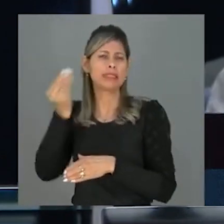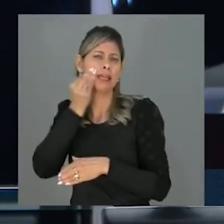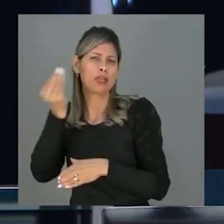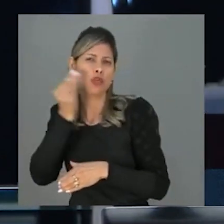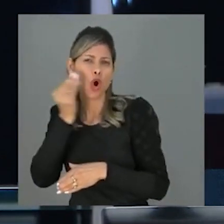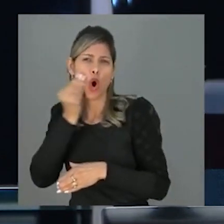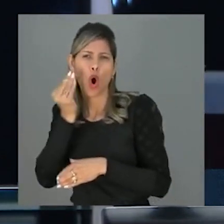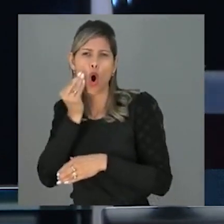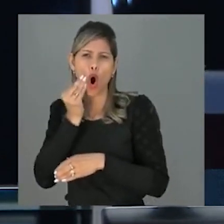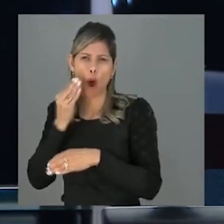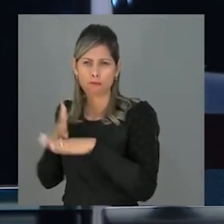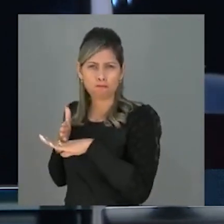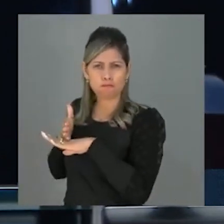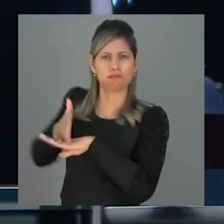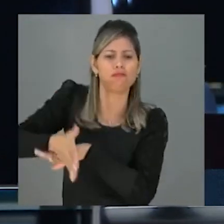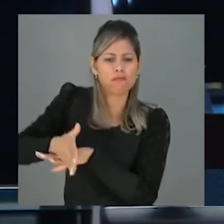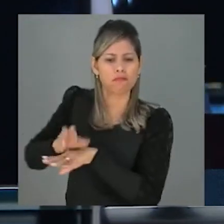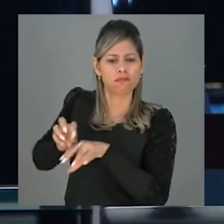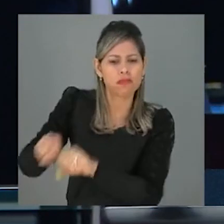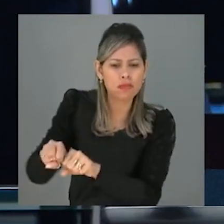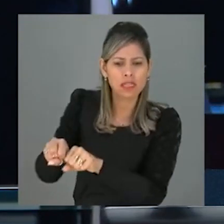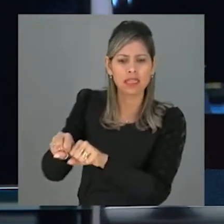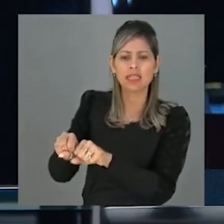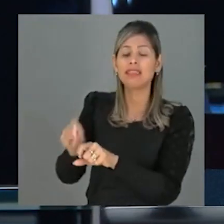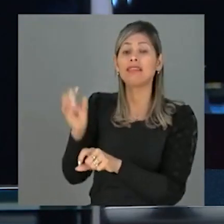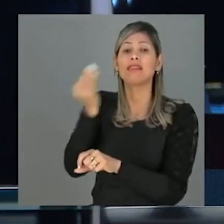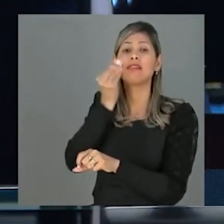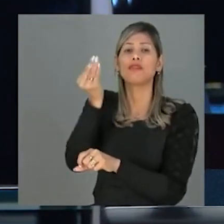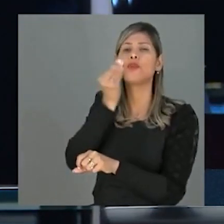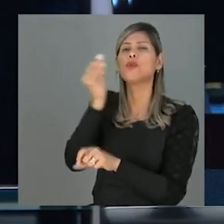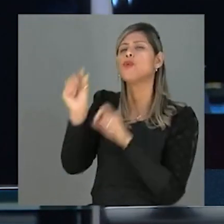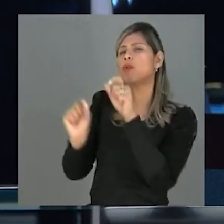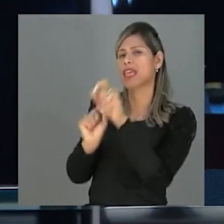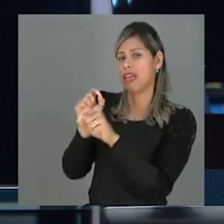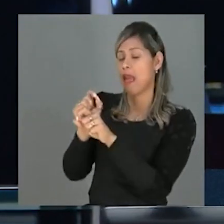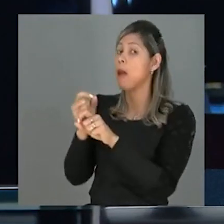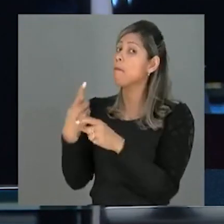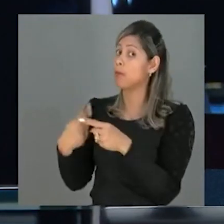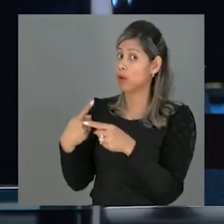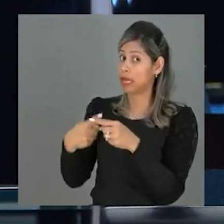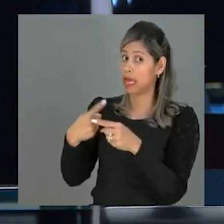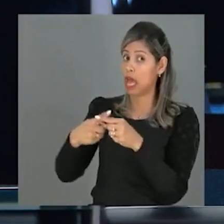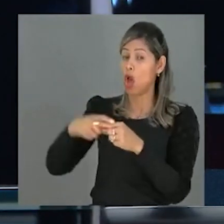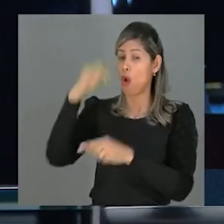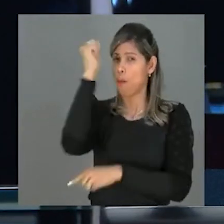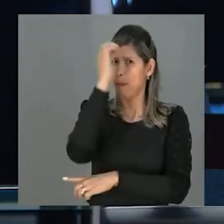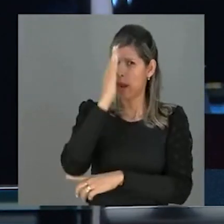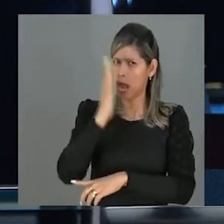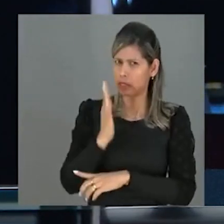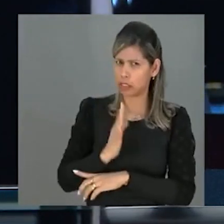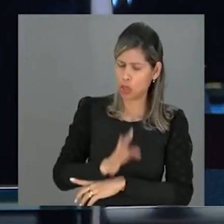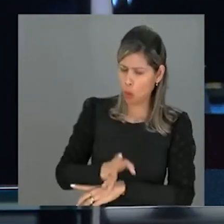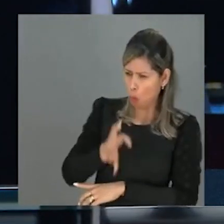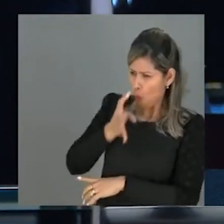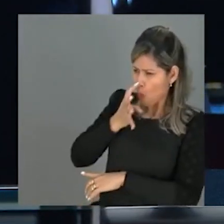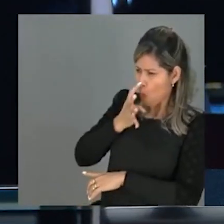e atentou contra a democracia brasileira. O Brasil e o mundo assistiram